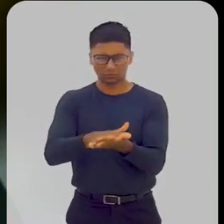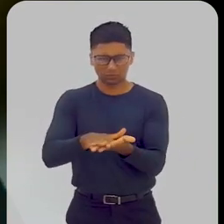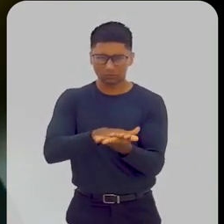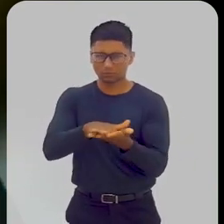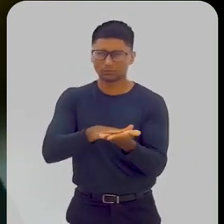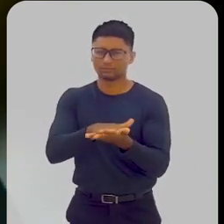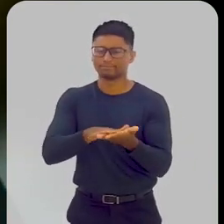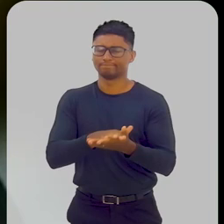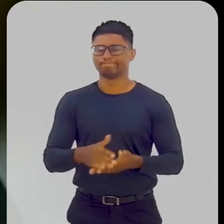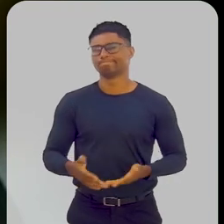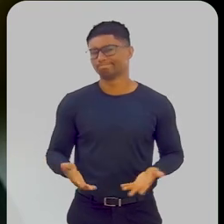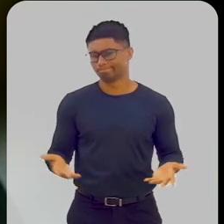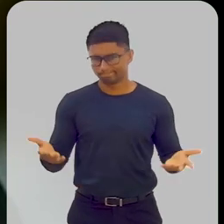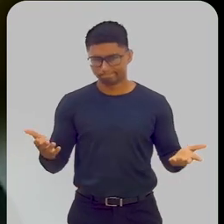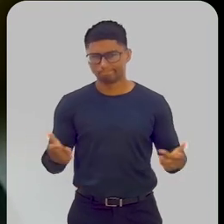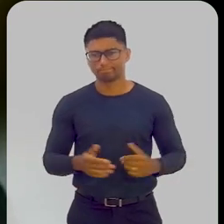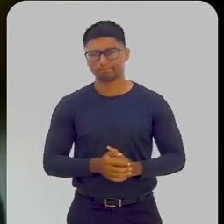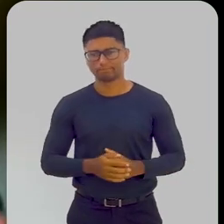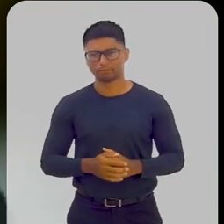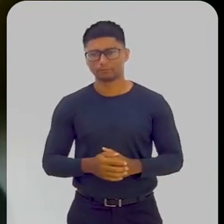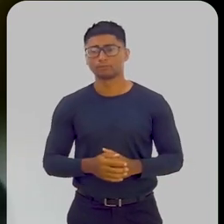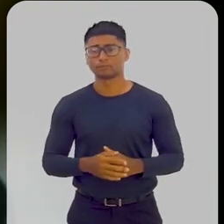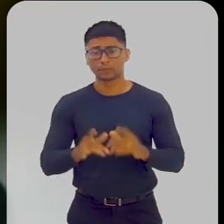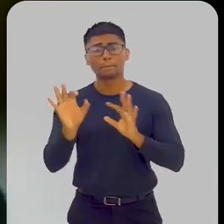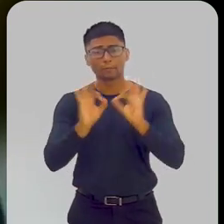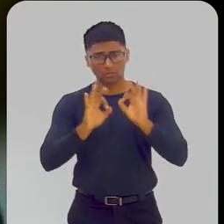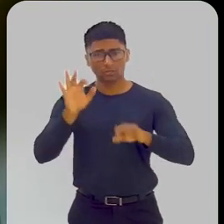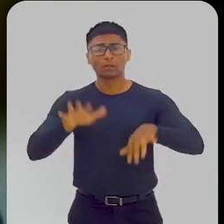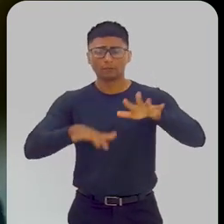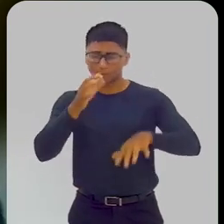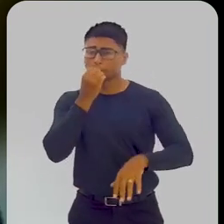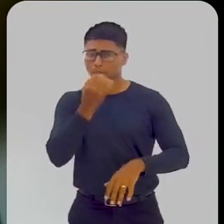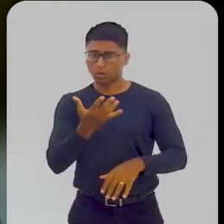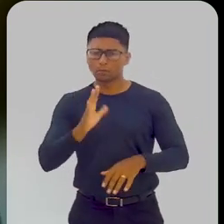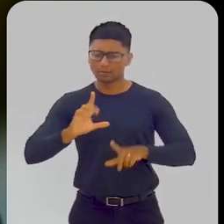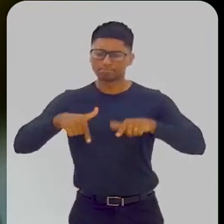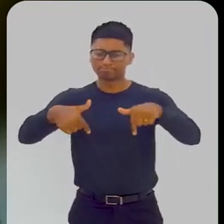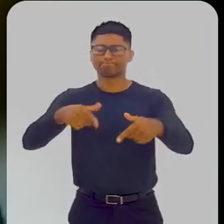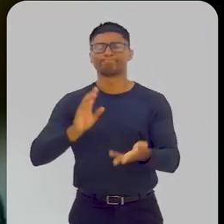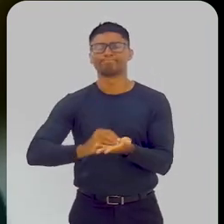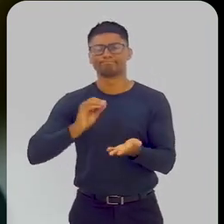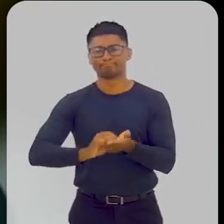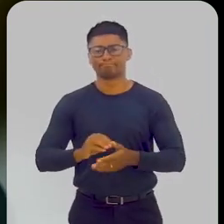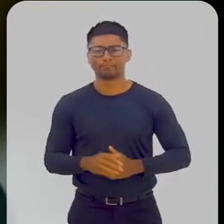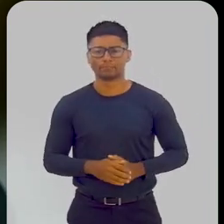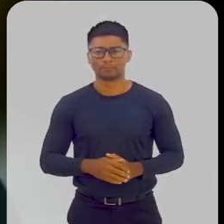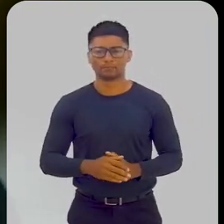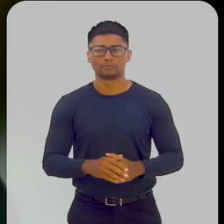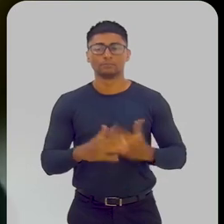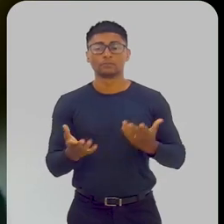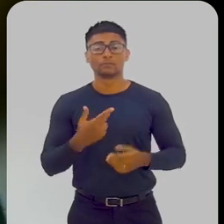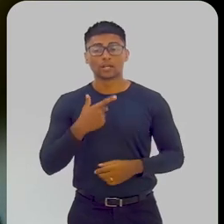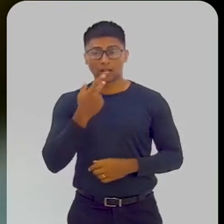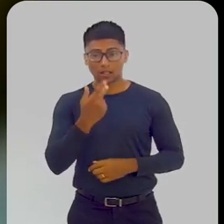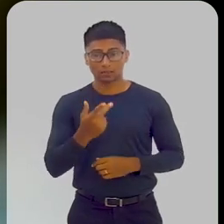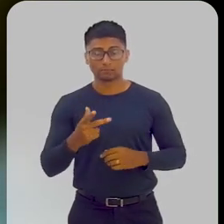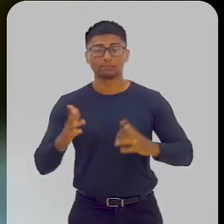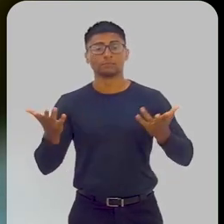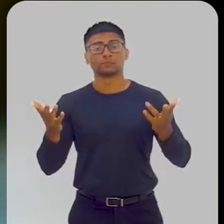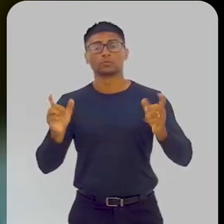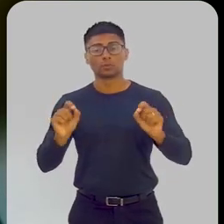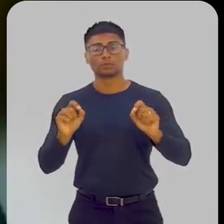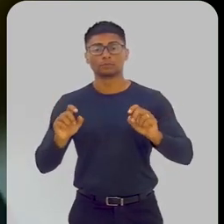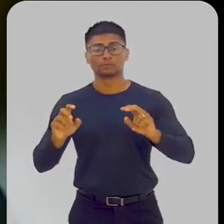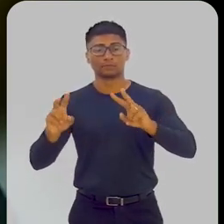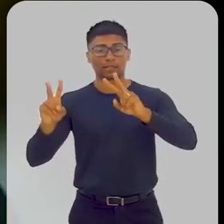lugar e não andam, não se transformam em realidade, né? São projetos, às vezes, até muito bem feitos. Então, o que eu diria,